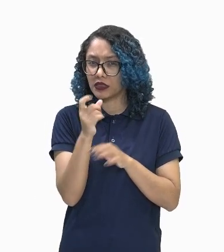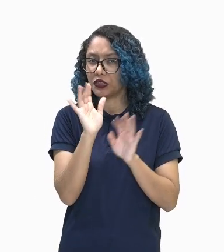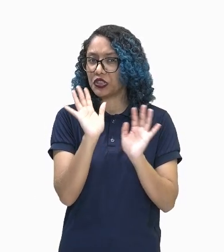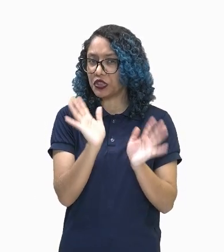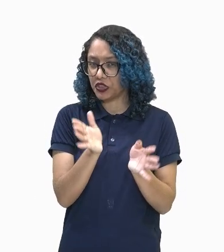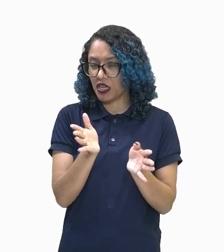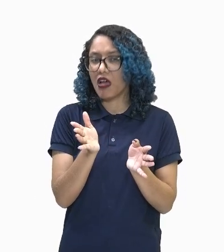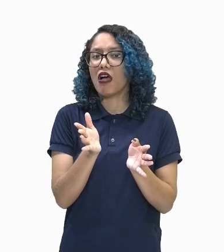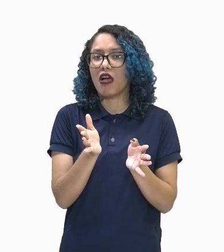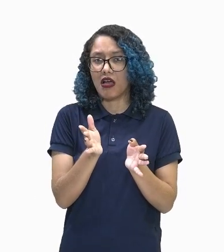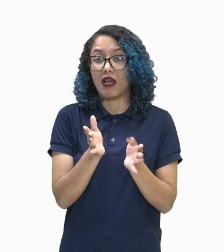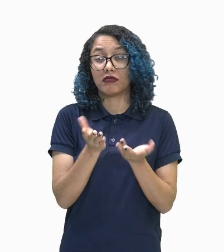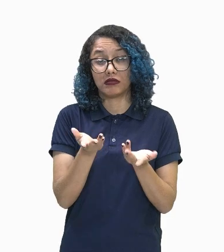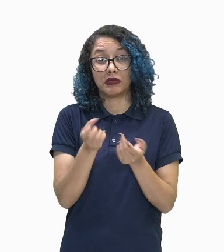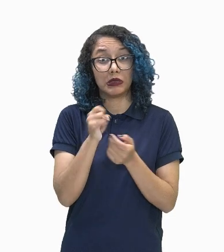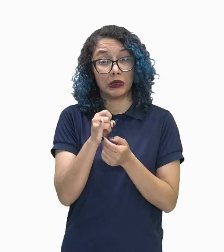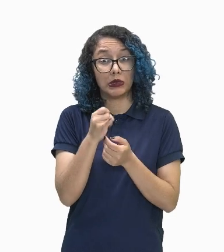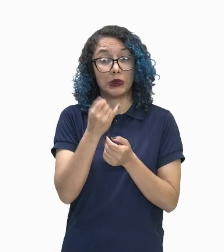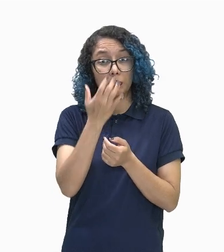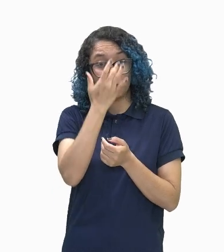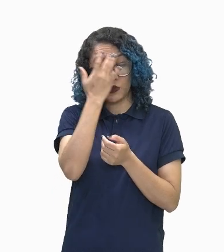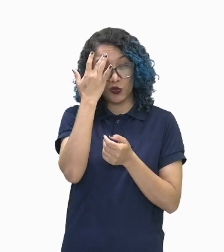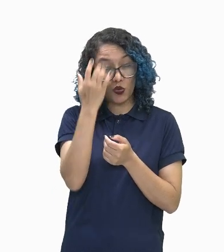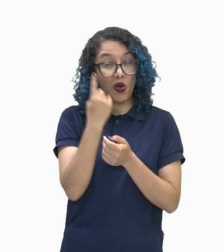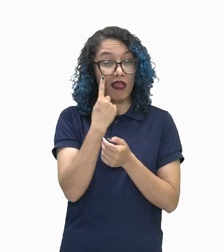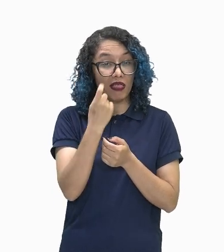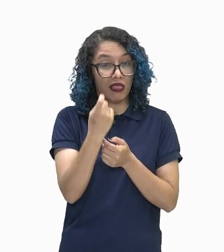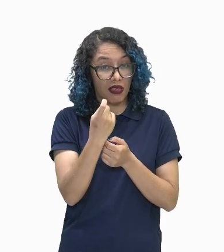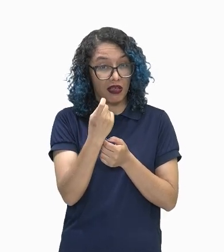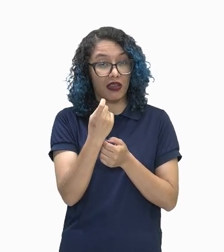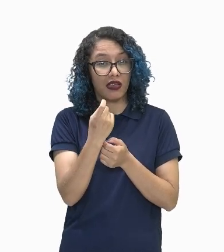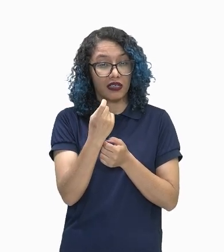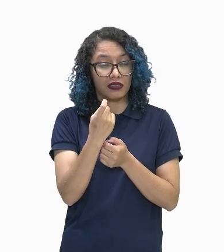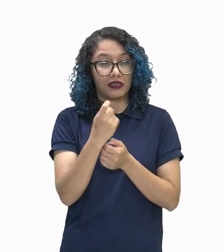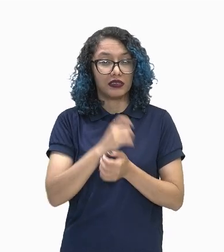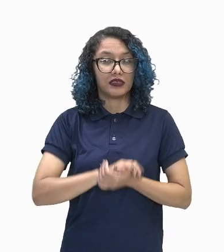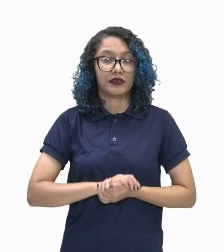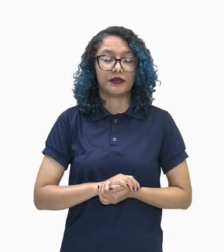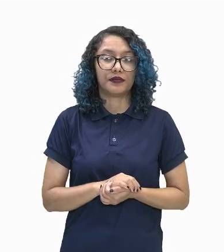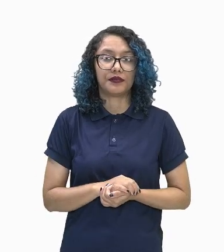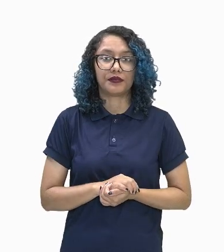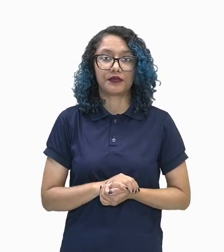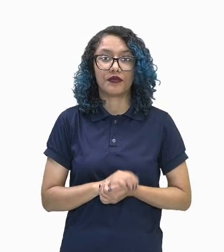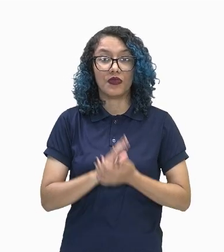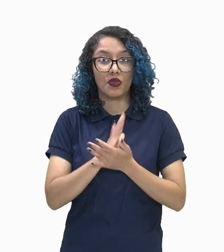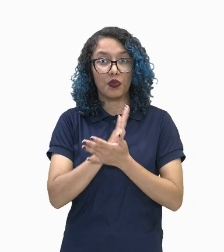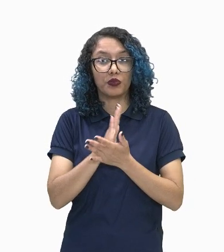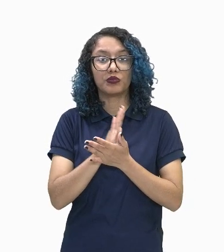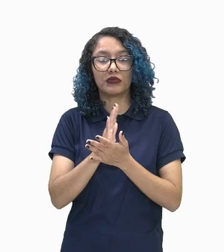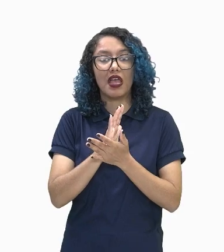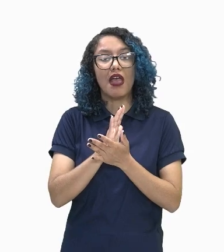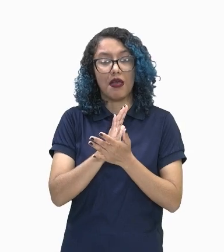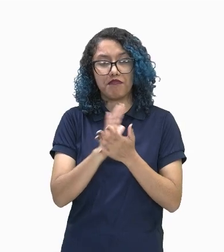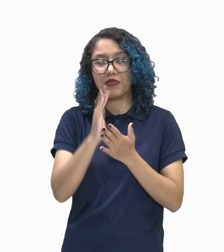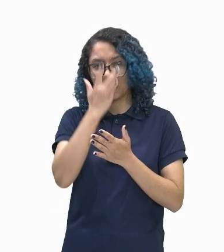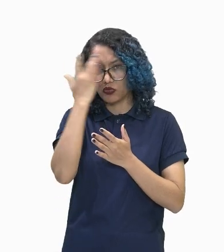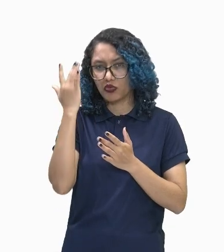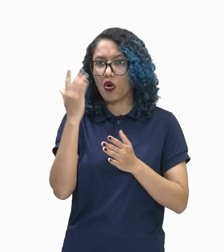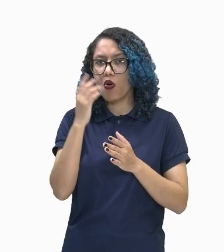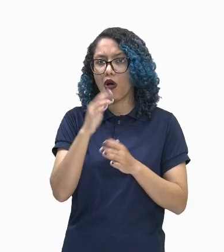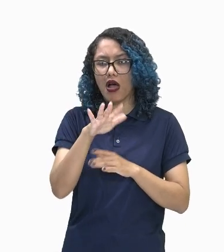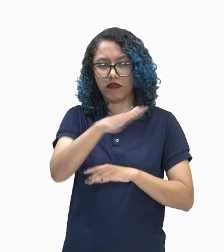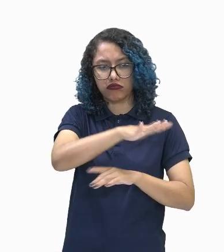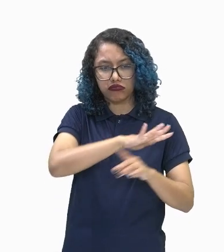quem tem interesse nesse assunto, né, porque tem muita gente que cuida do meio ambiente, né,